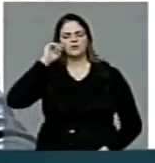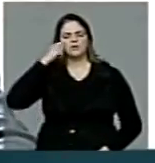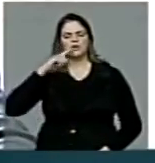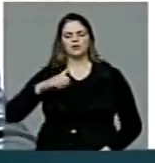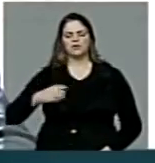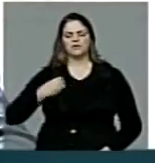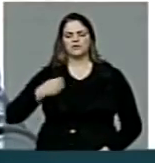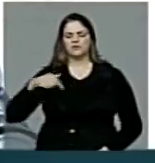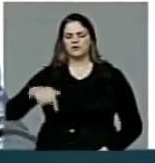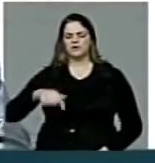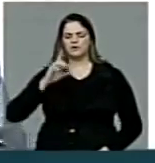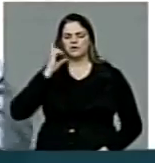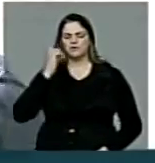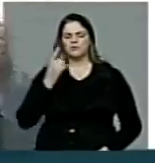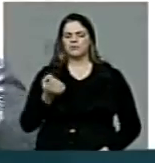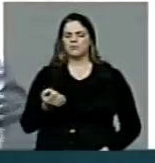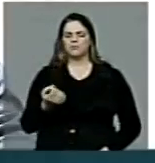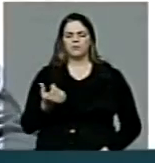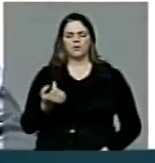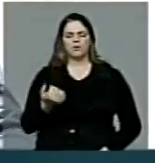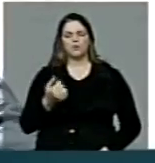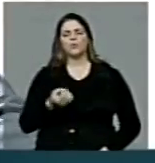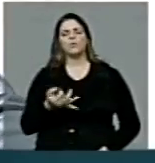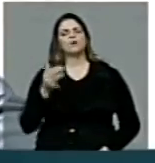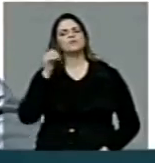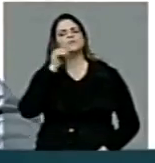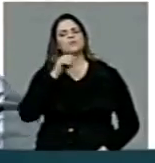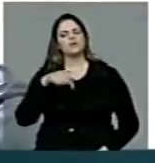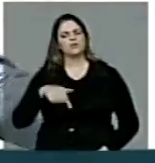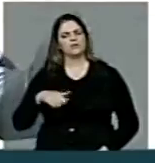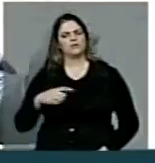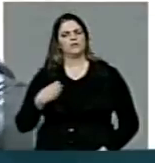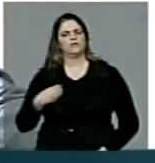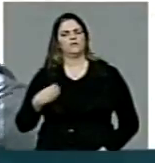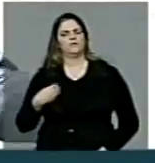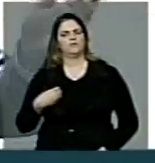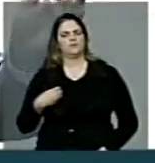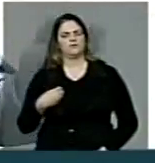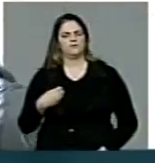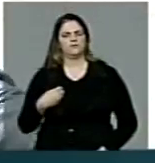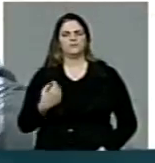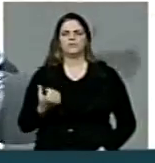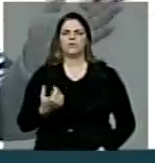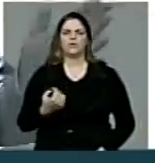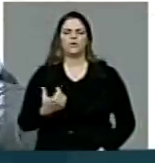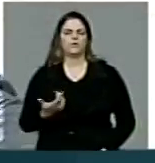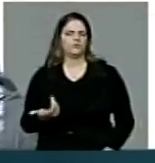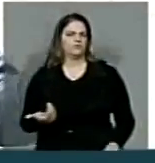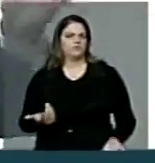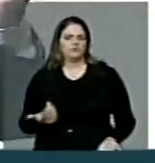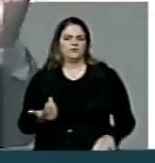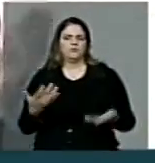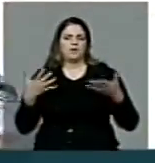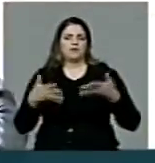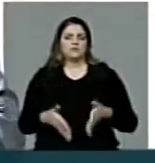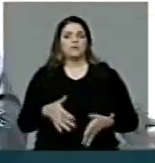casa? Quase nenhum. Quantas mulheres nós temos nessa casa? O índice de participação